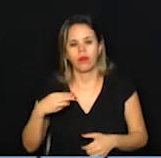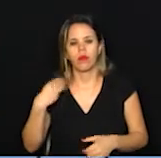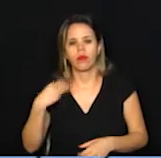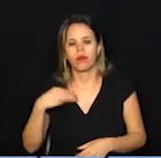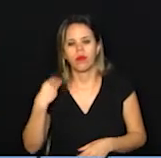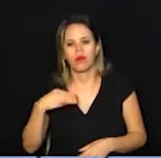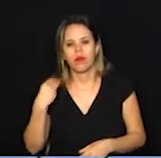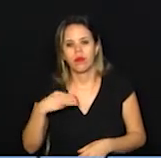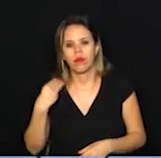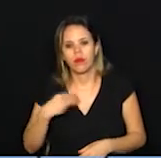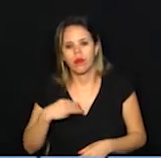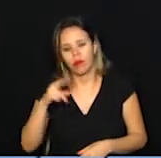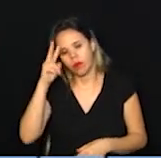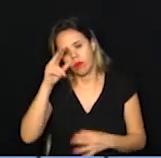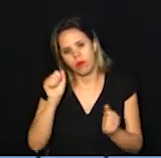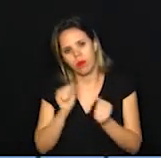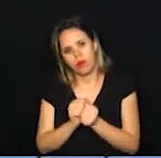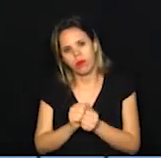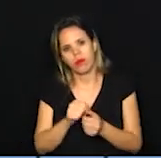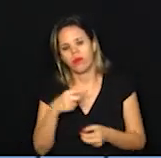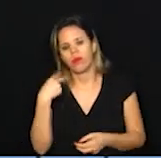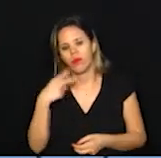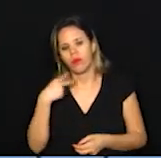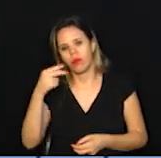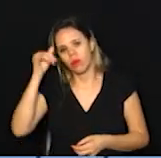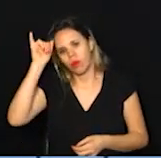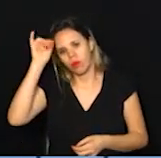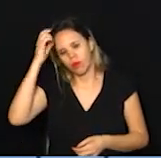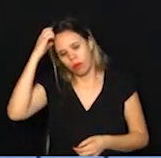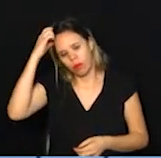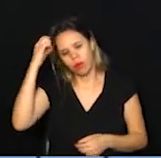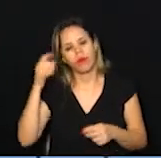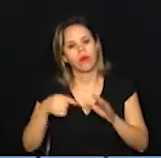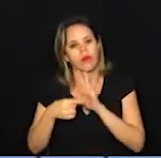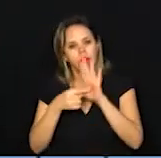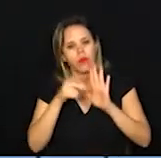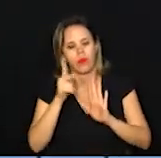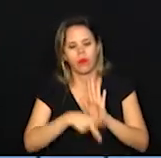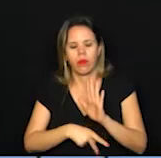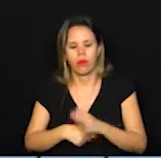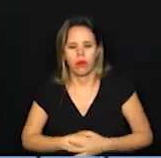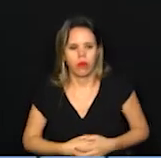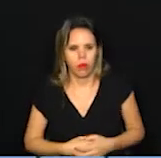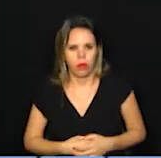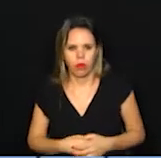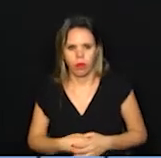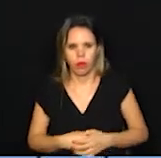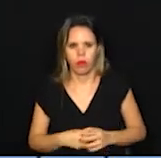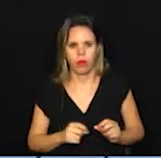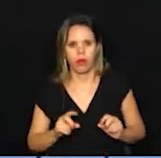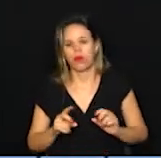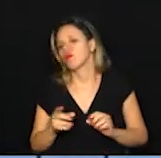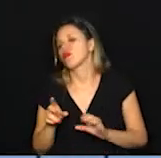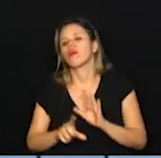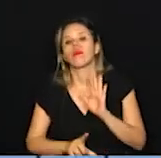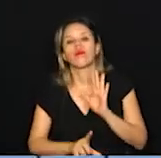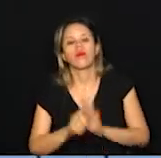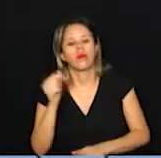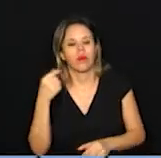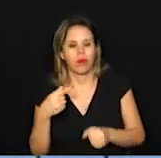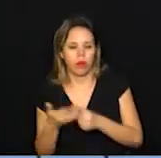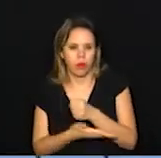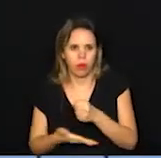Conte, lembrando que ela, juntamente com o vereador Paulo Búfalo, apresentaram um projeto a respeito da renda básica